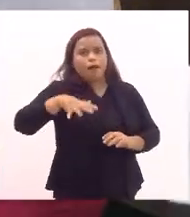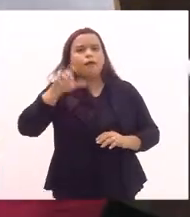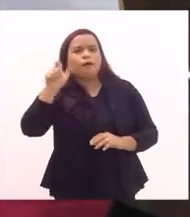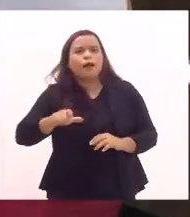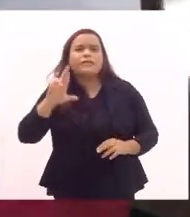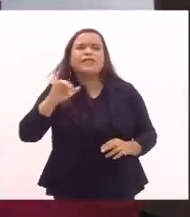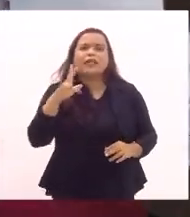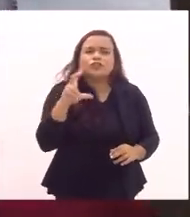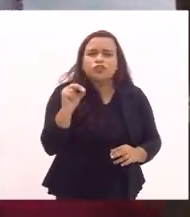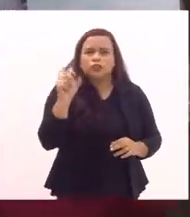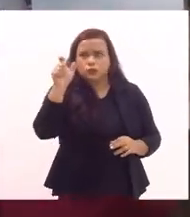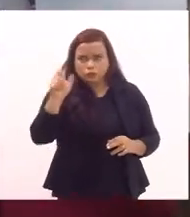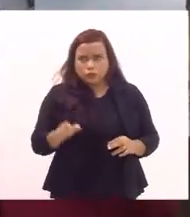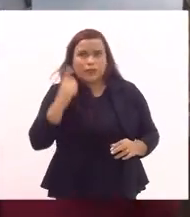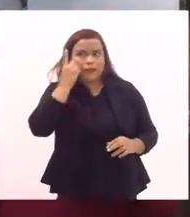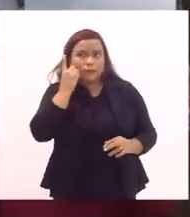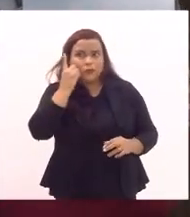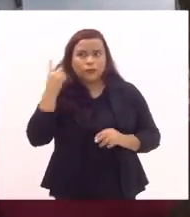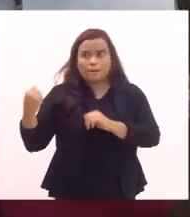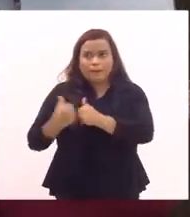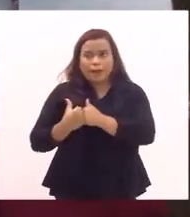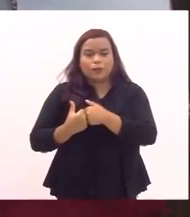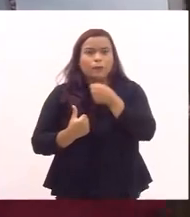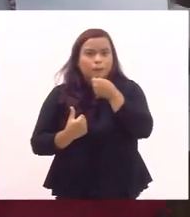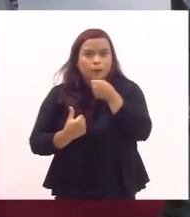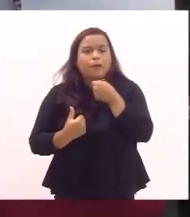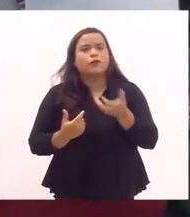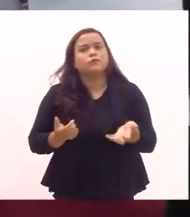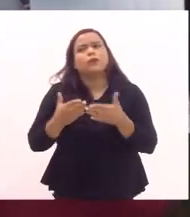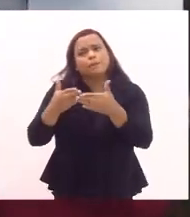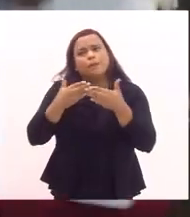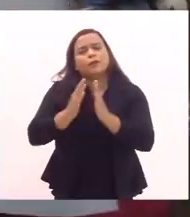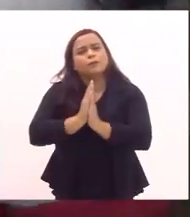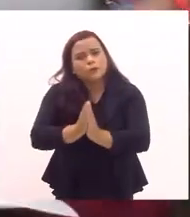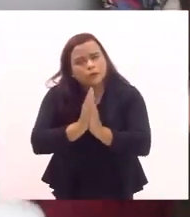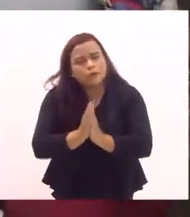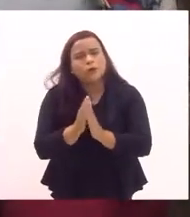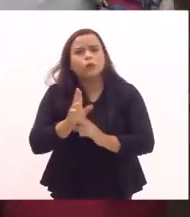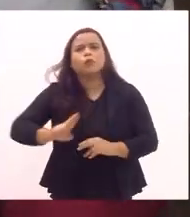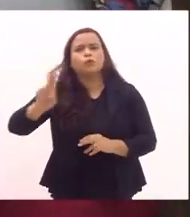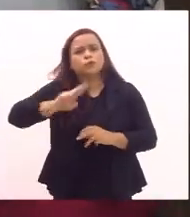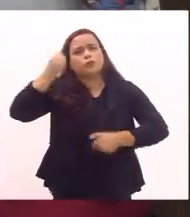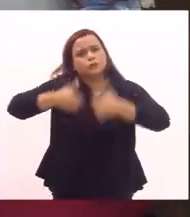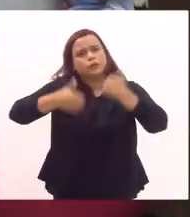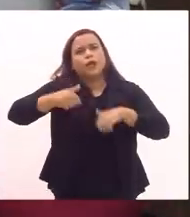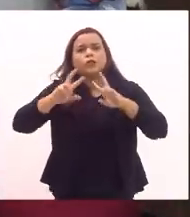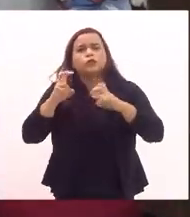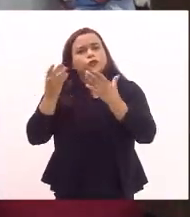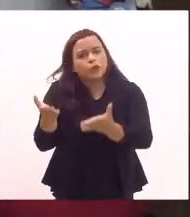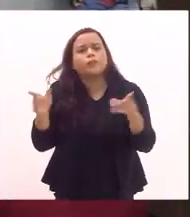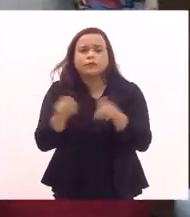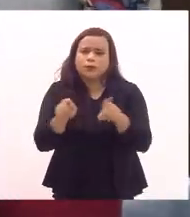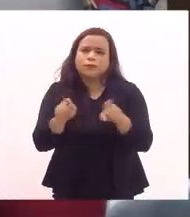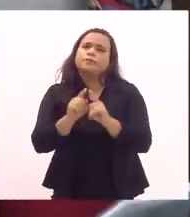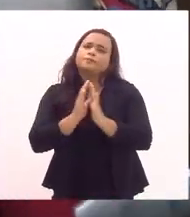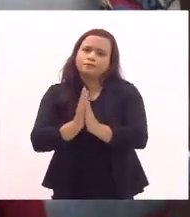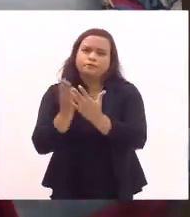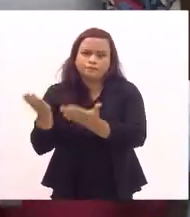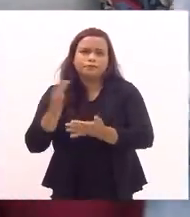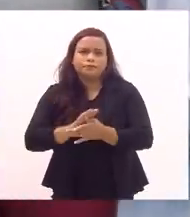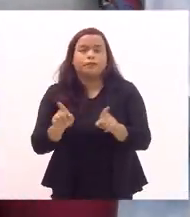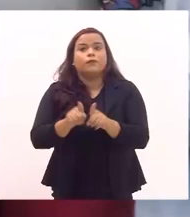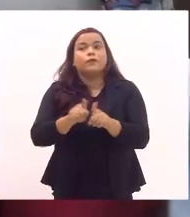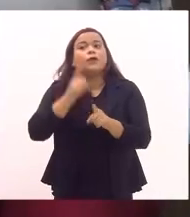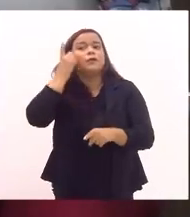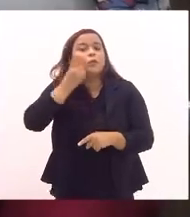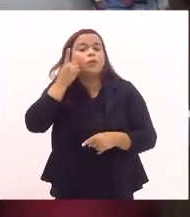Doutor Sérgio que já o próximo ao microfone utilize o espaço da Tribuna também para falar sobre isso eu quero que os